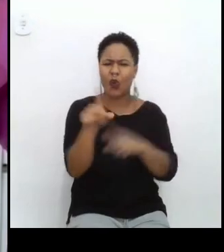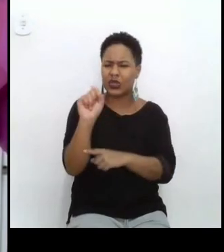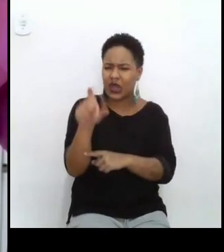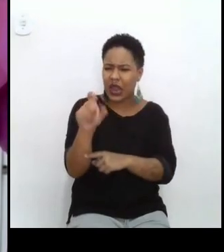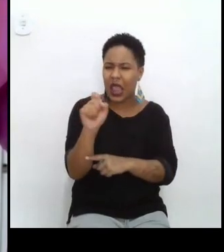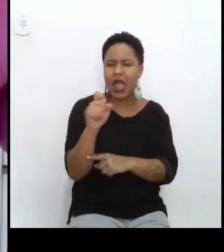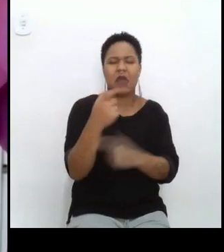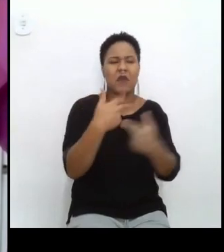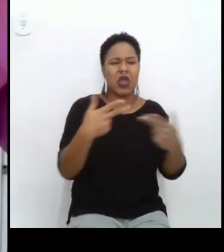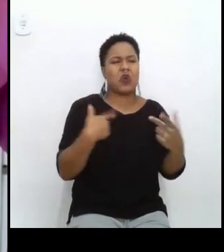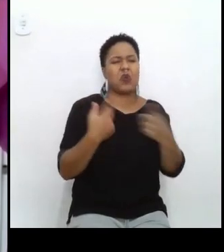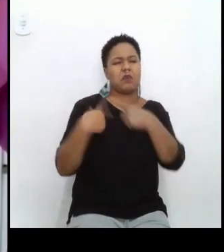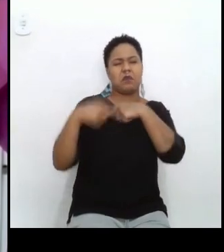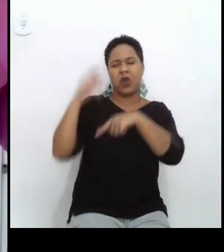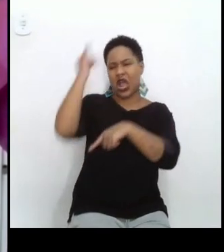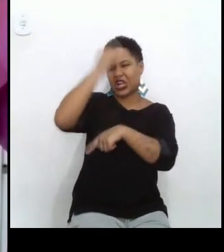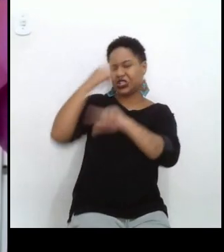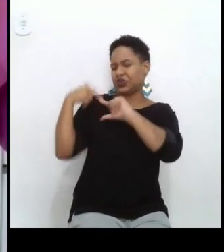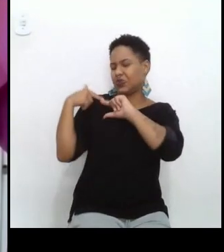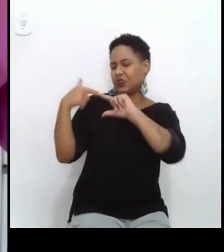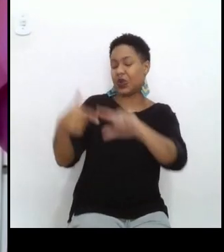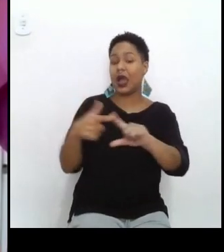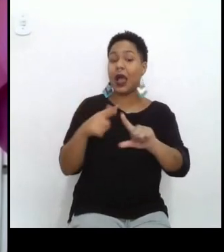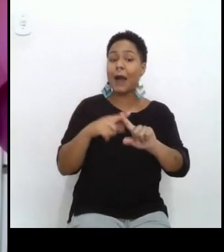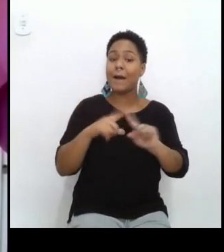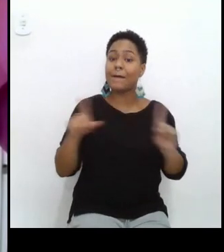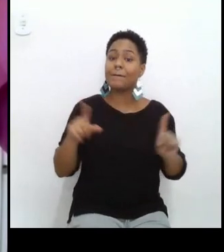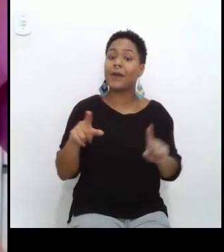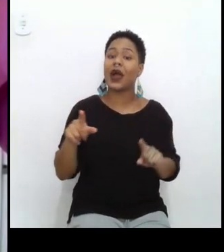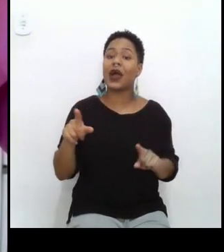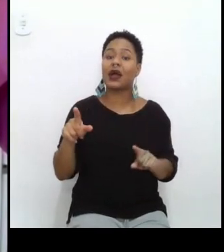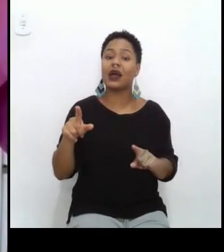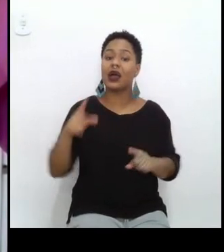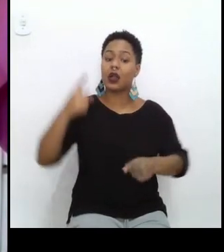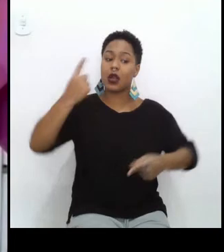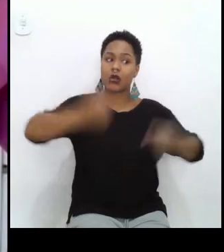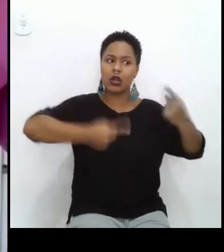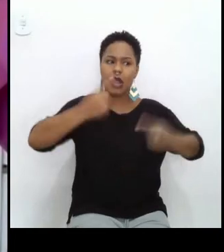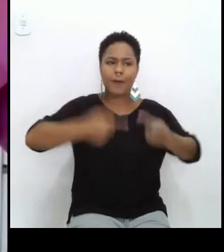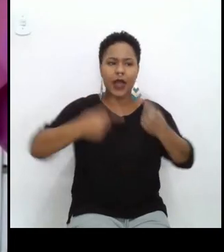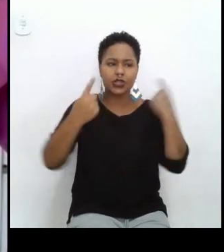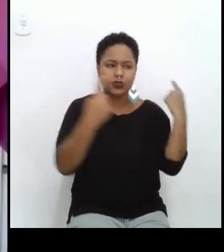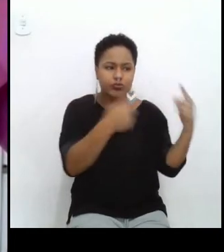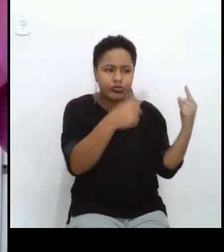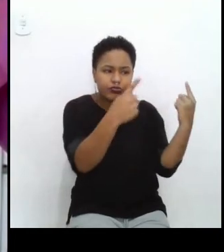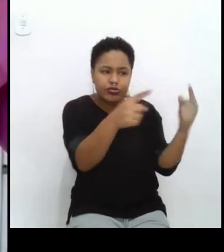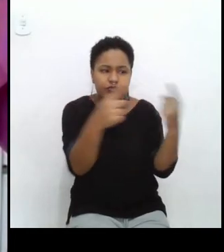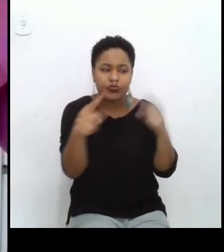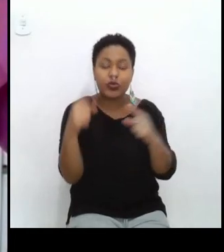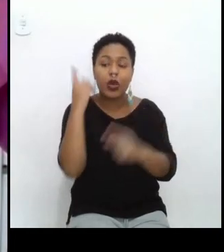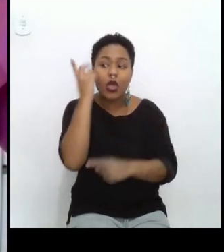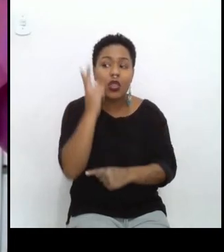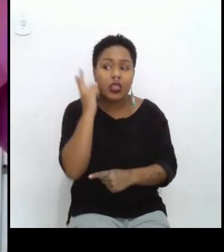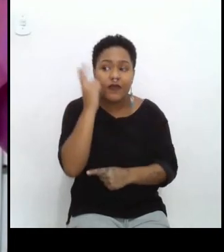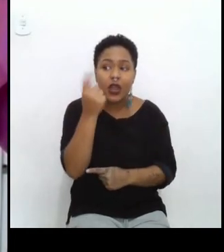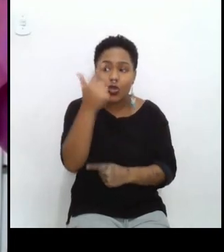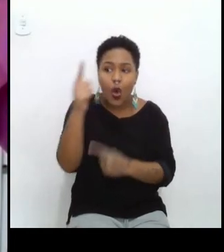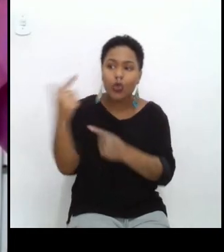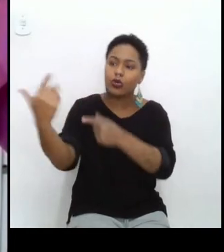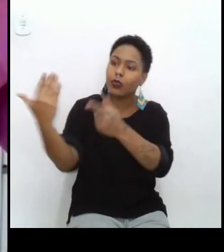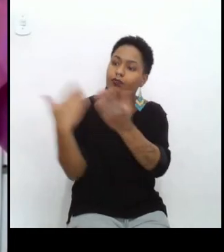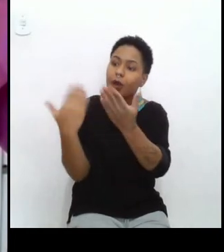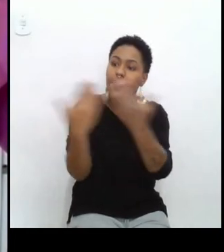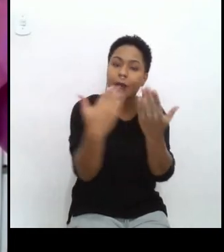também mas a promoção desse debate né você pensionar e dialogar com outros vereadores então na ponta